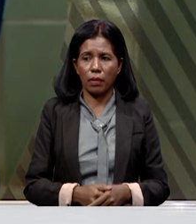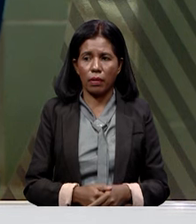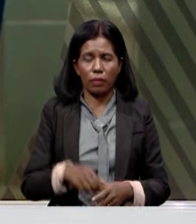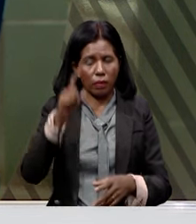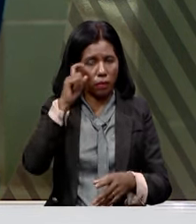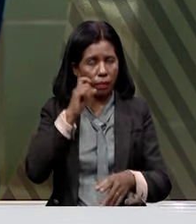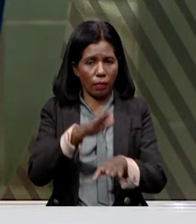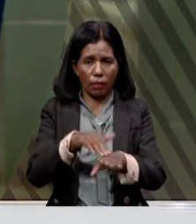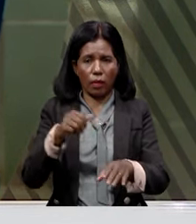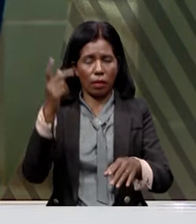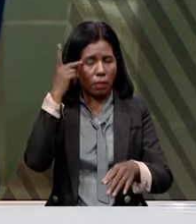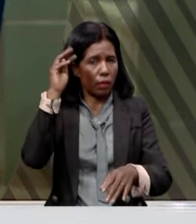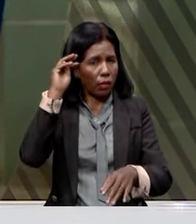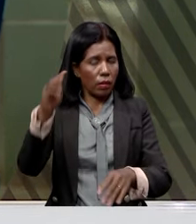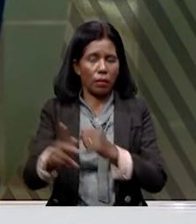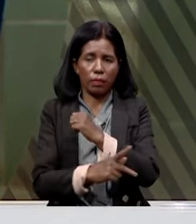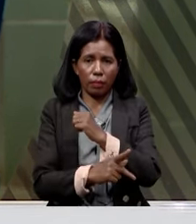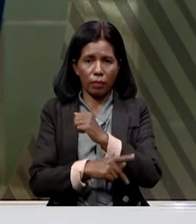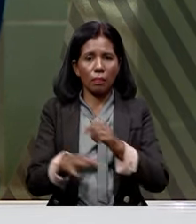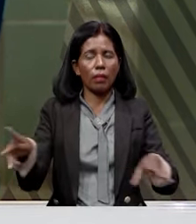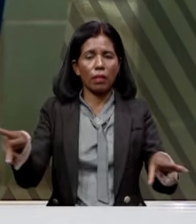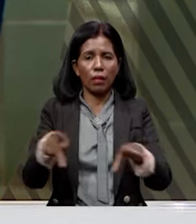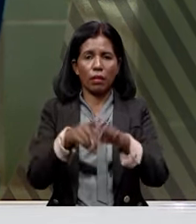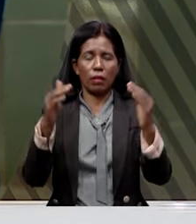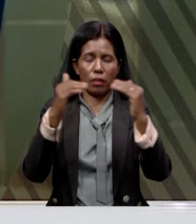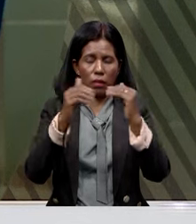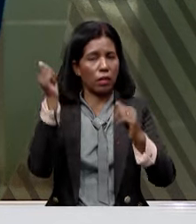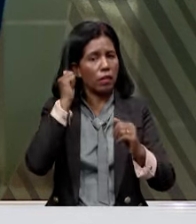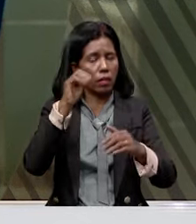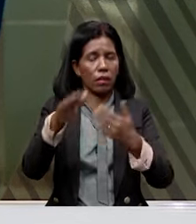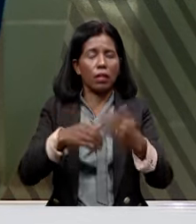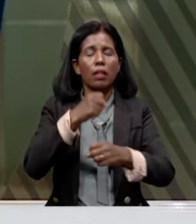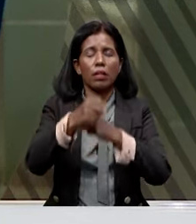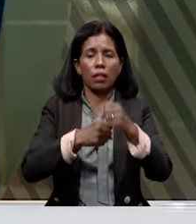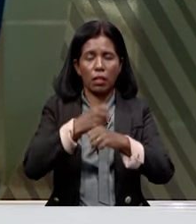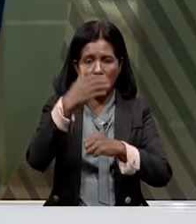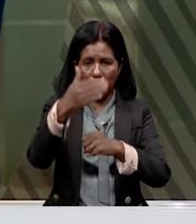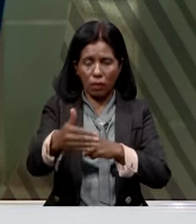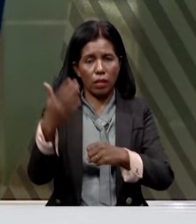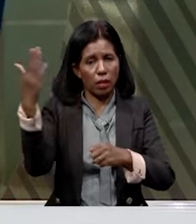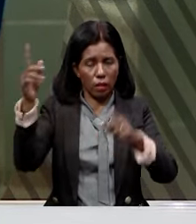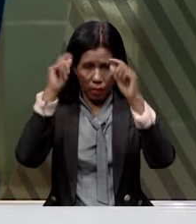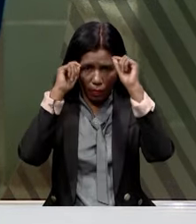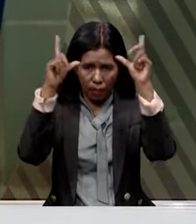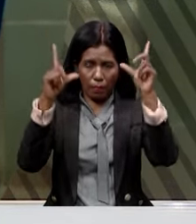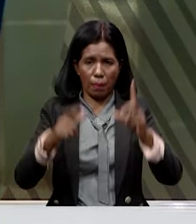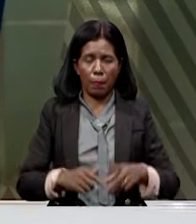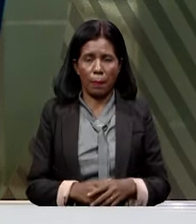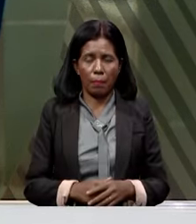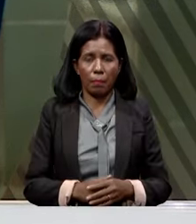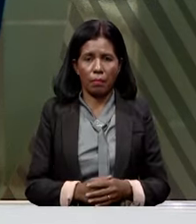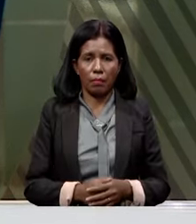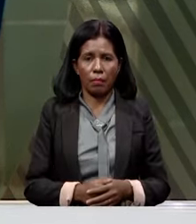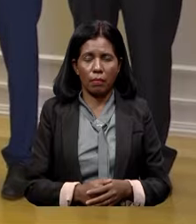Xanana convida o primeiro-ministro de Portugal a participar em conferência Lusa Asiático e Tinanoin e Timor-Leste.